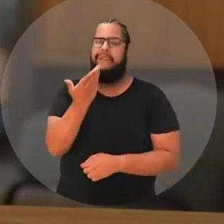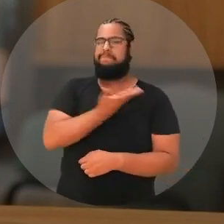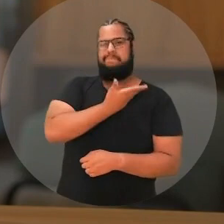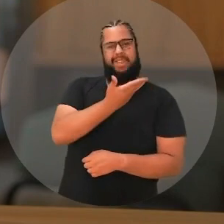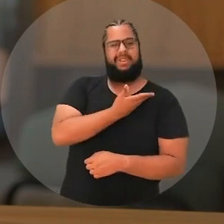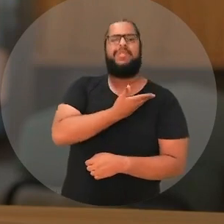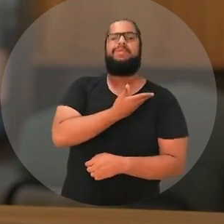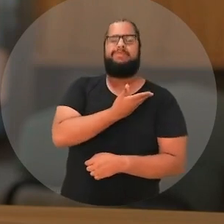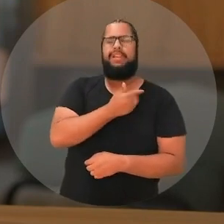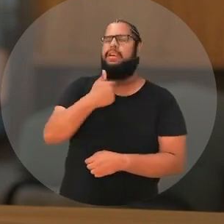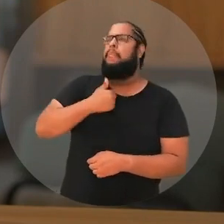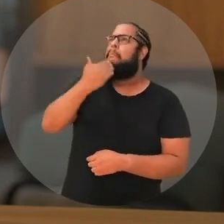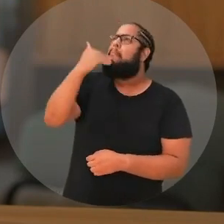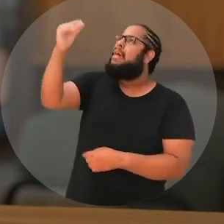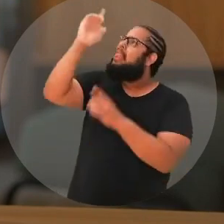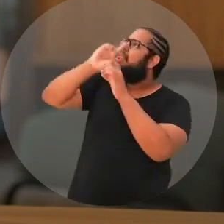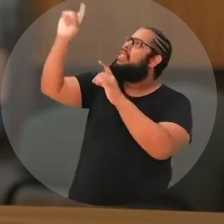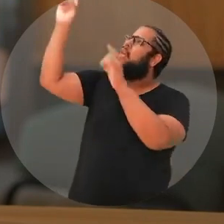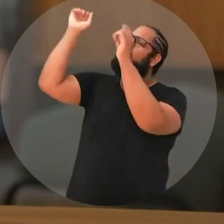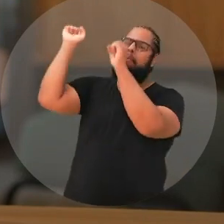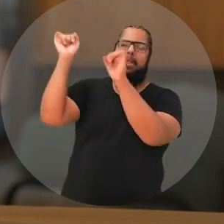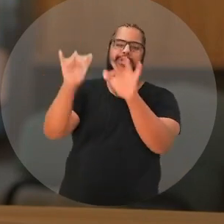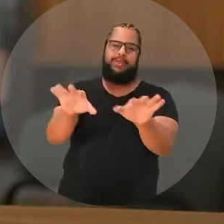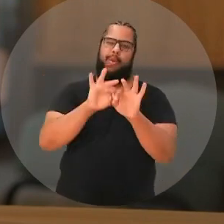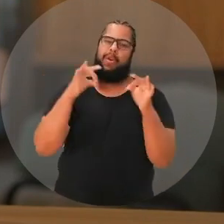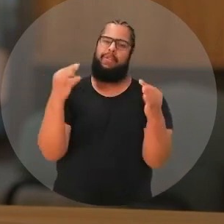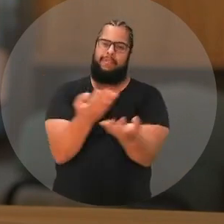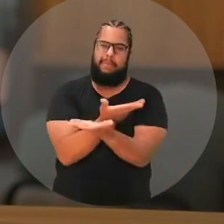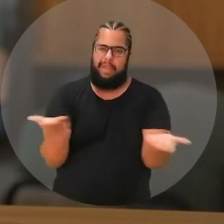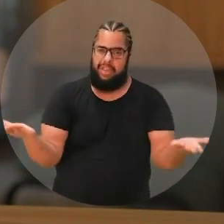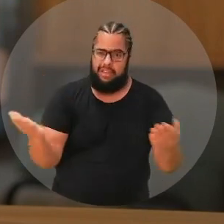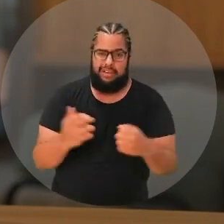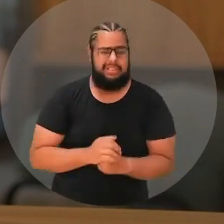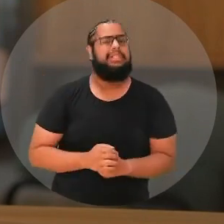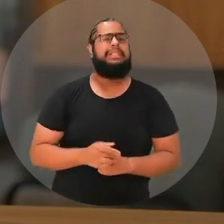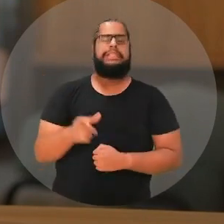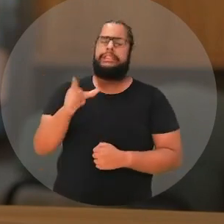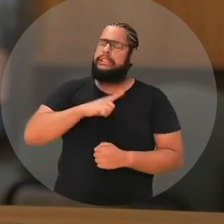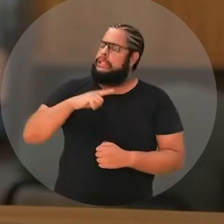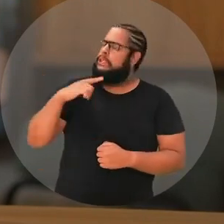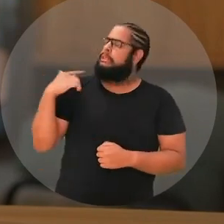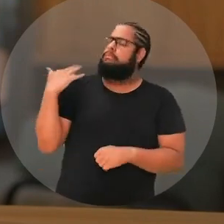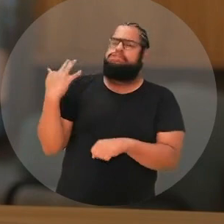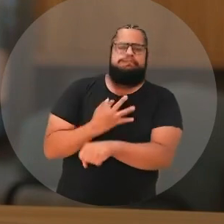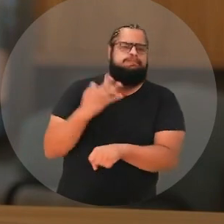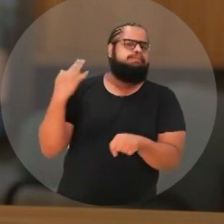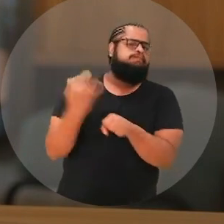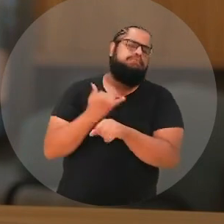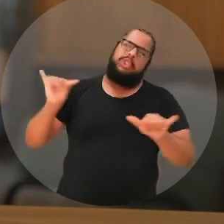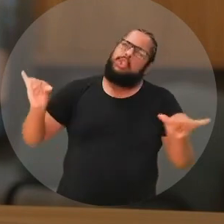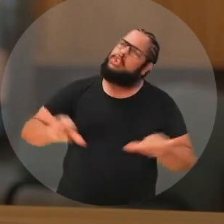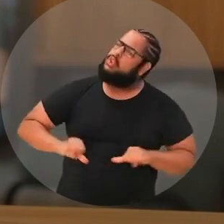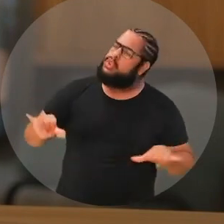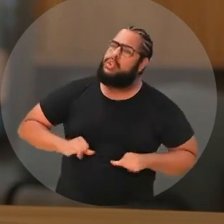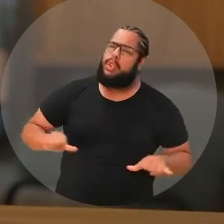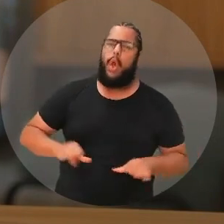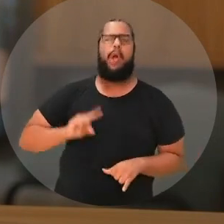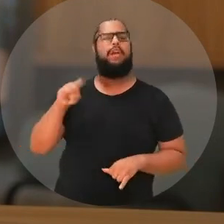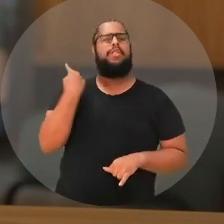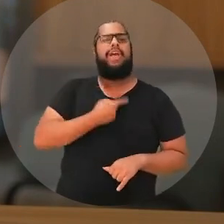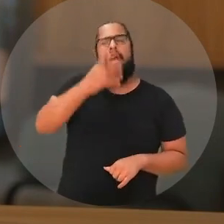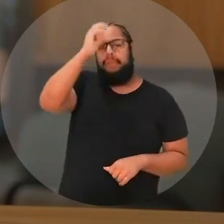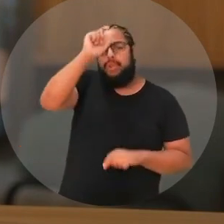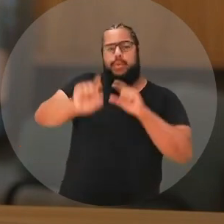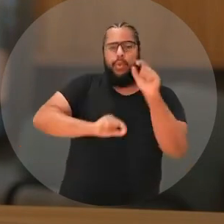de alguém. Peço a Deus que conforte essas famílias. No meio de tanta dor, aprendemos que sem o SUS e